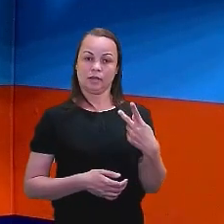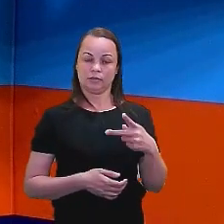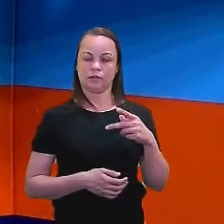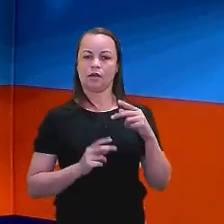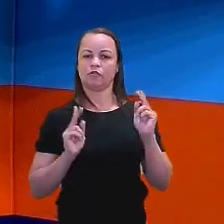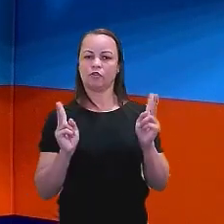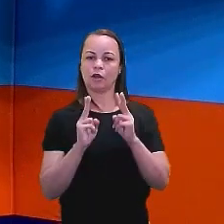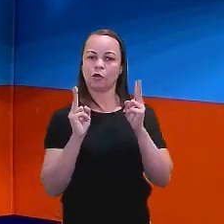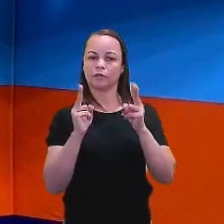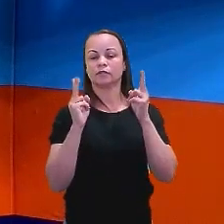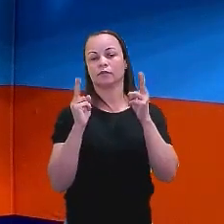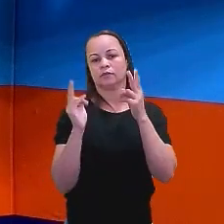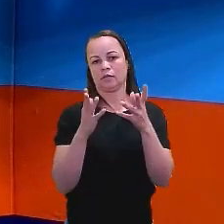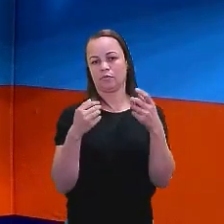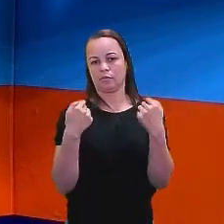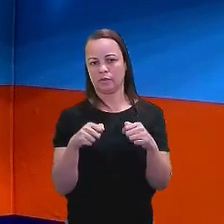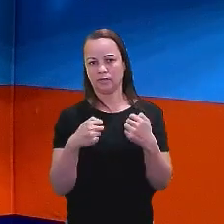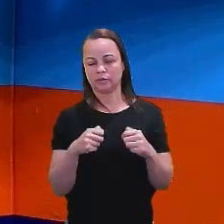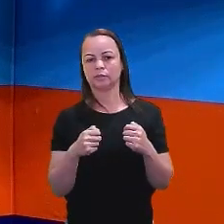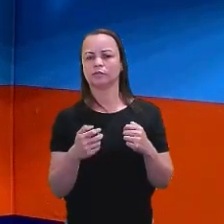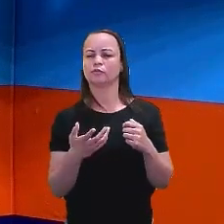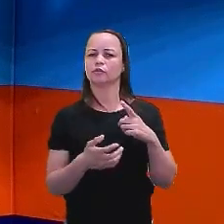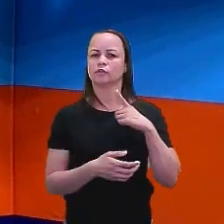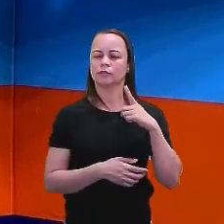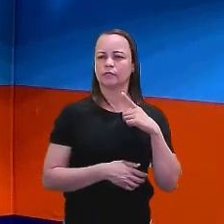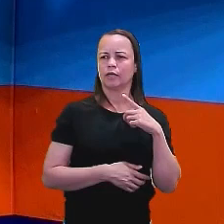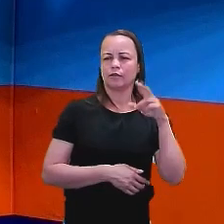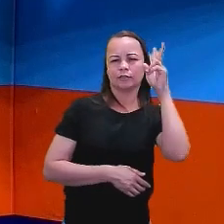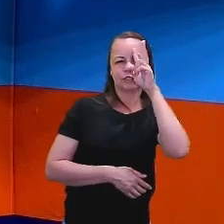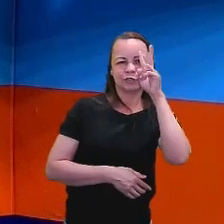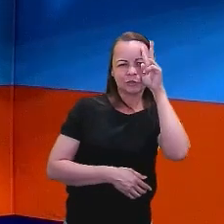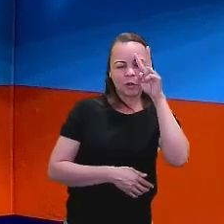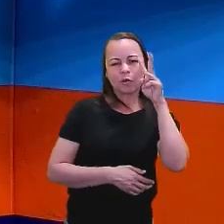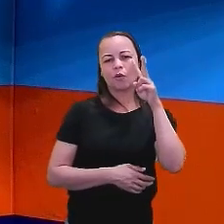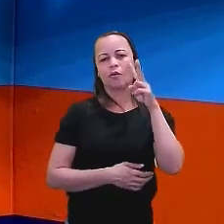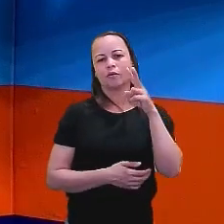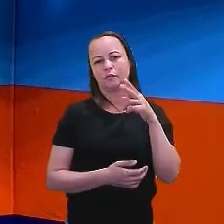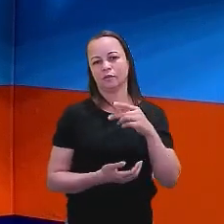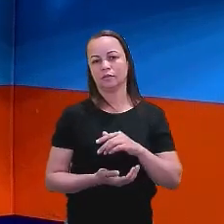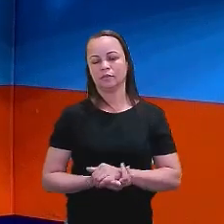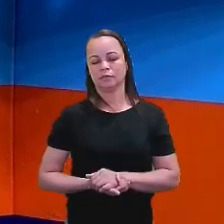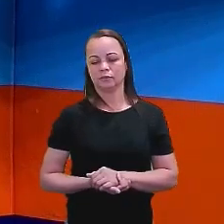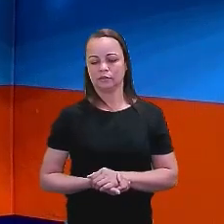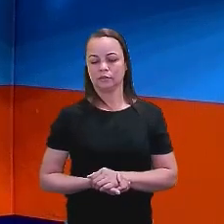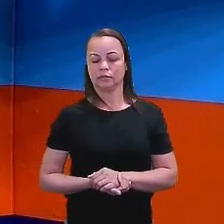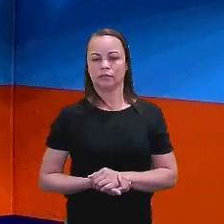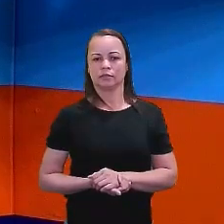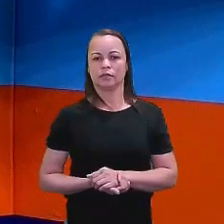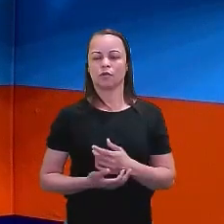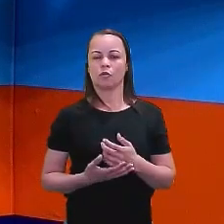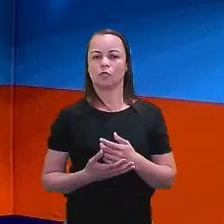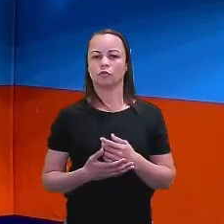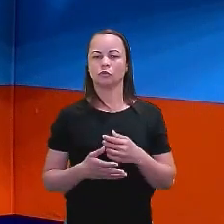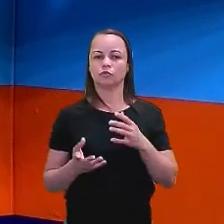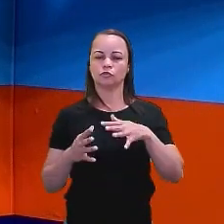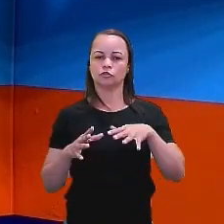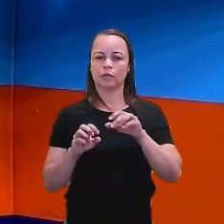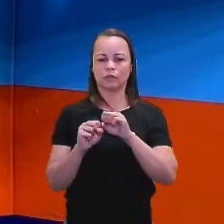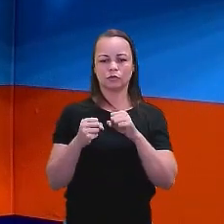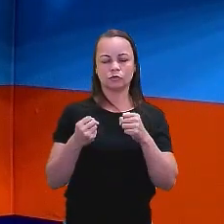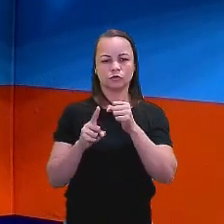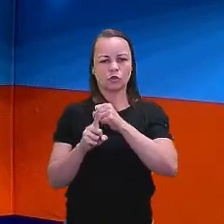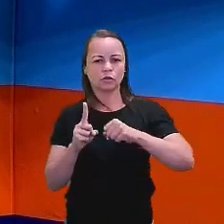vai ser necessária tanto na história quanto nos meios sociais que